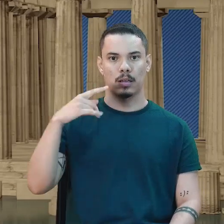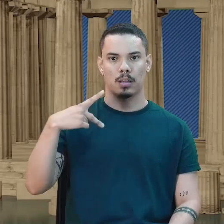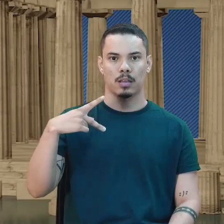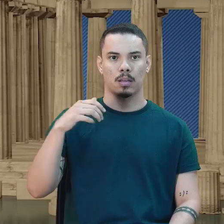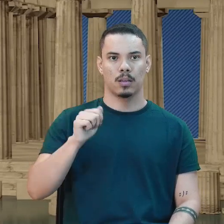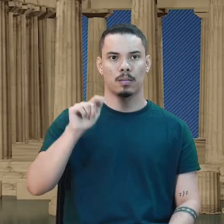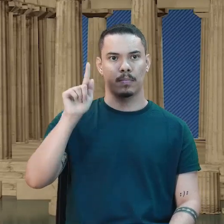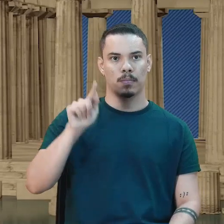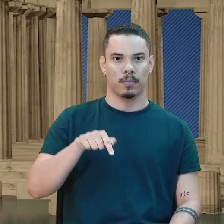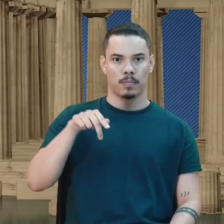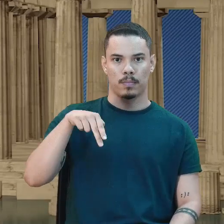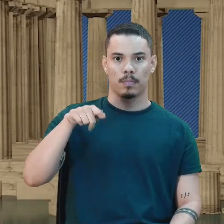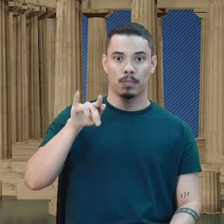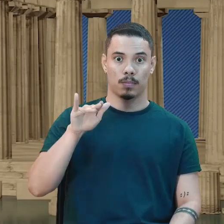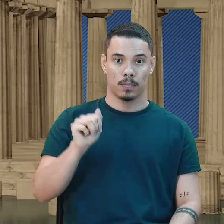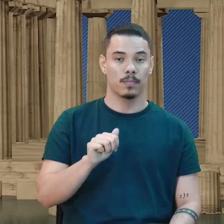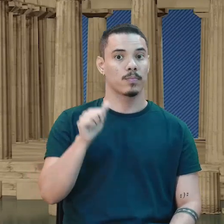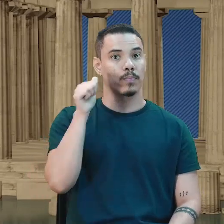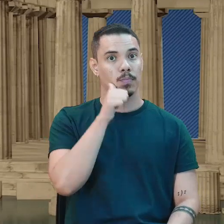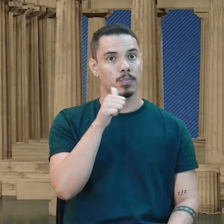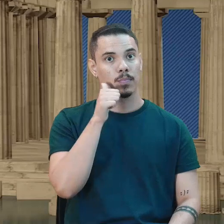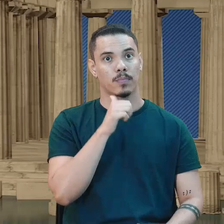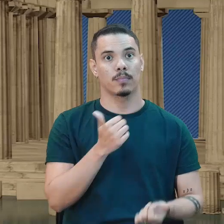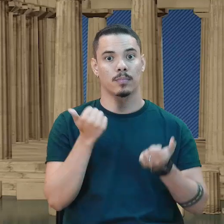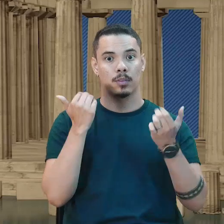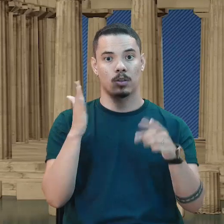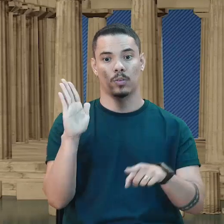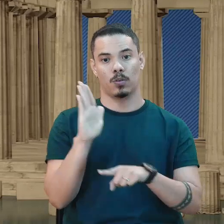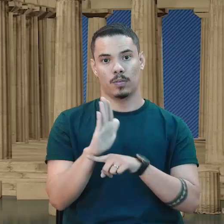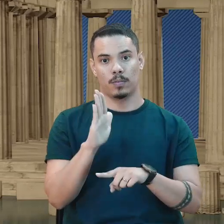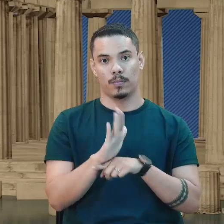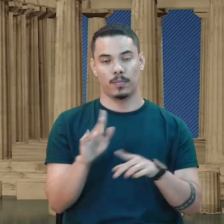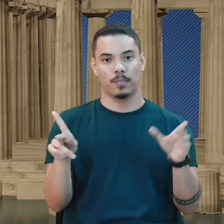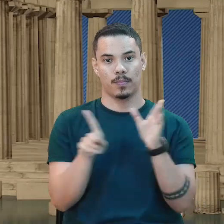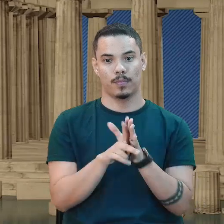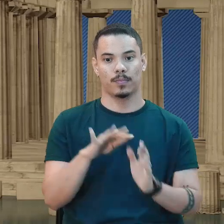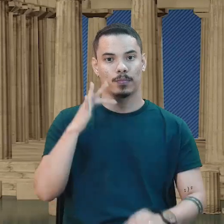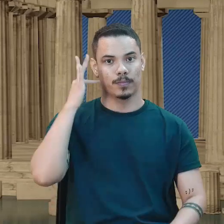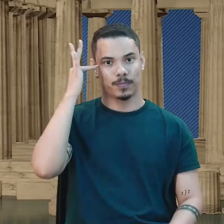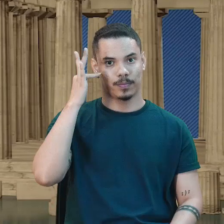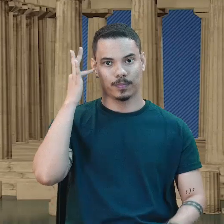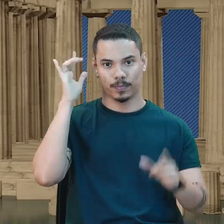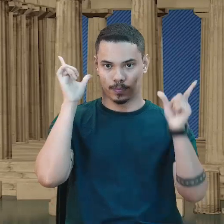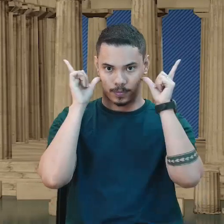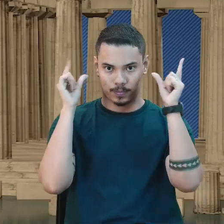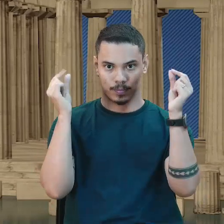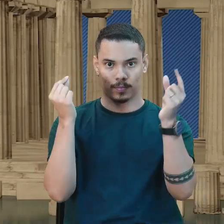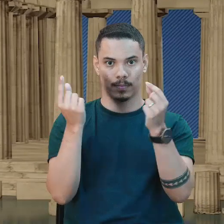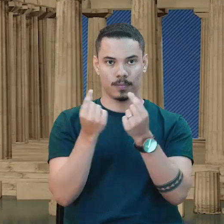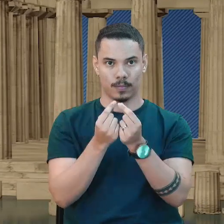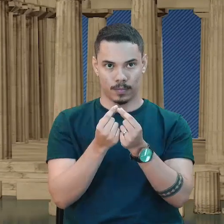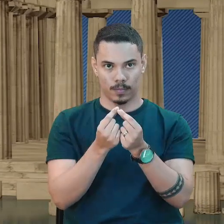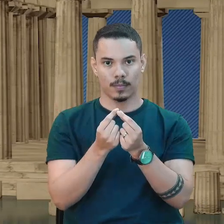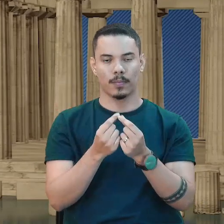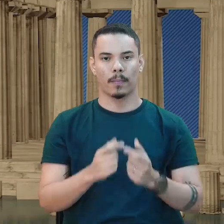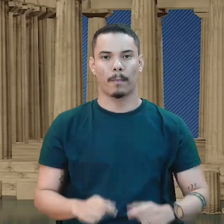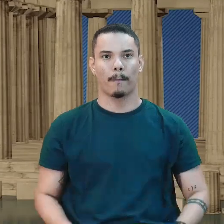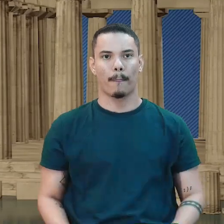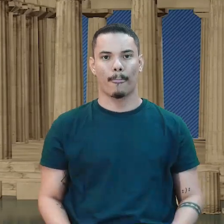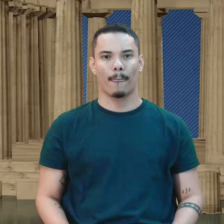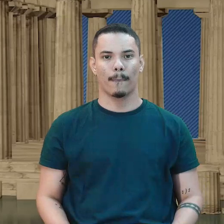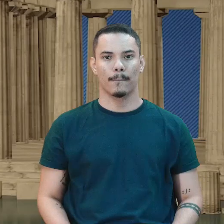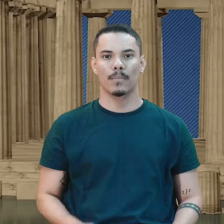mulher que tanto deixou a sua contribuição para a filosofia grega, como uma cínica, alguém